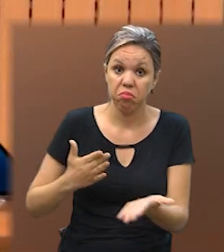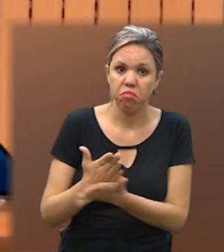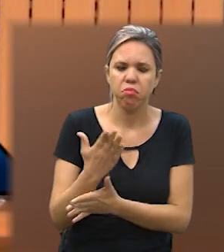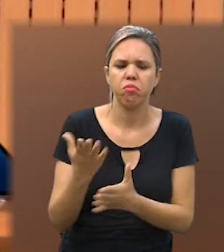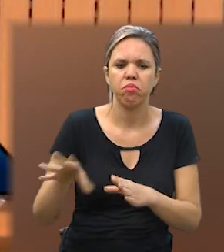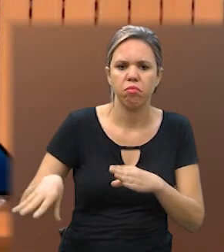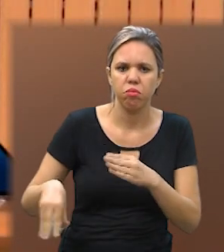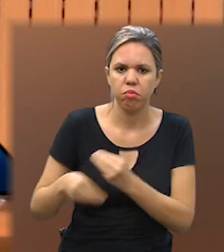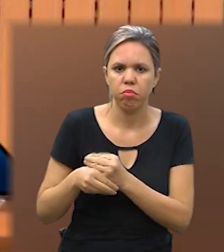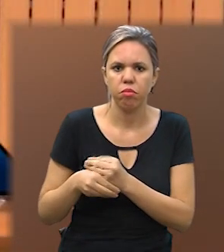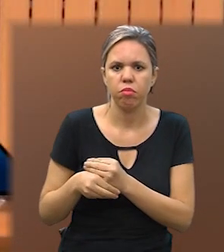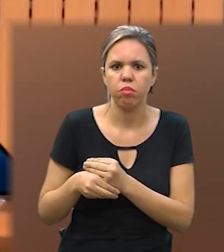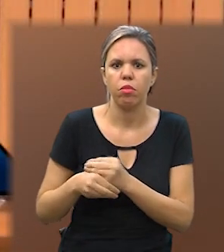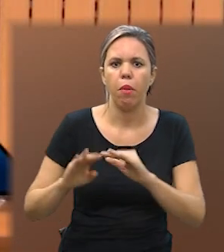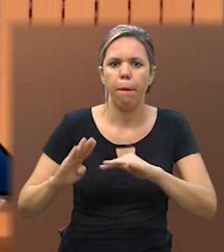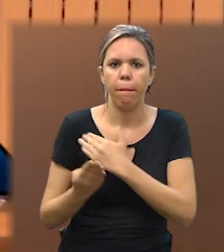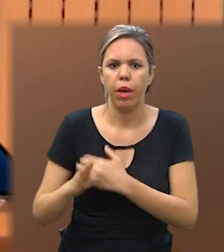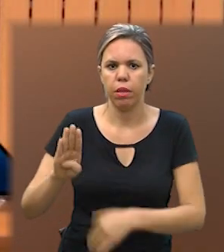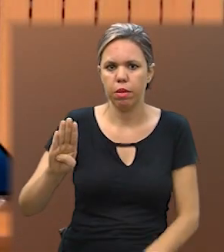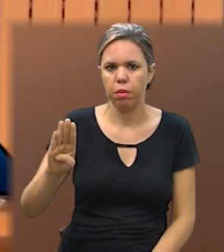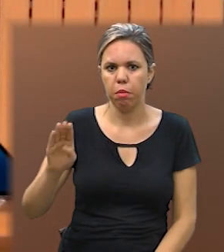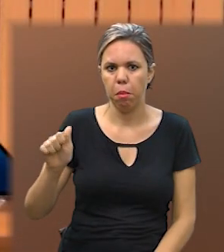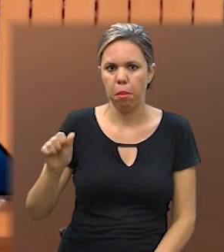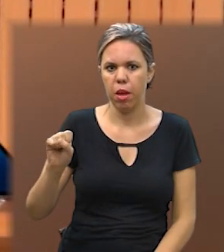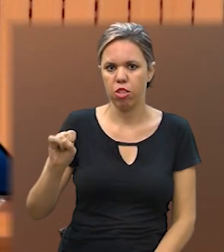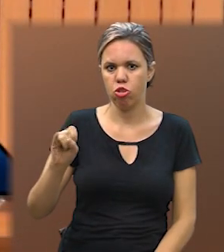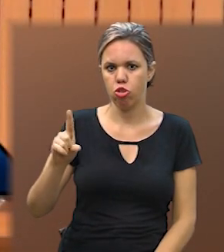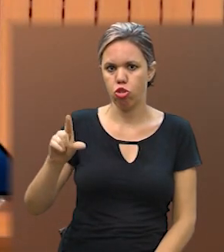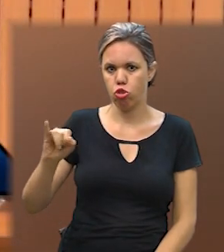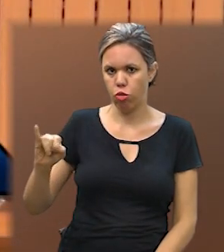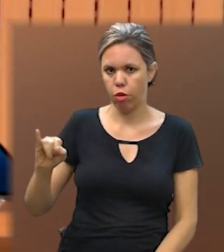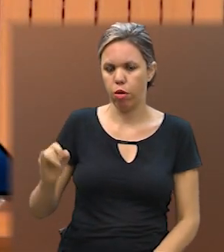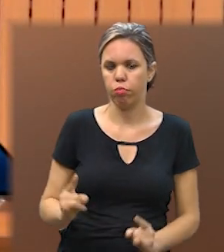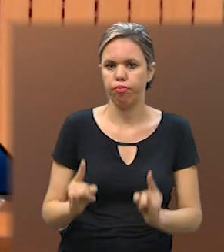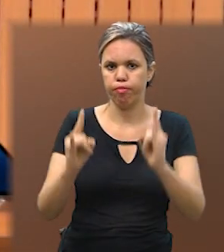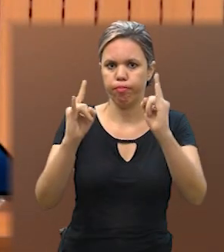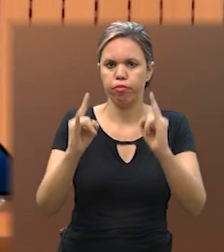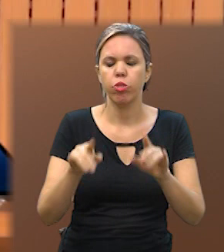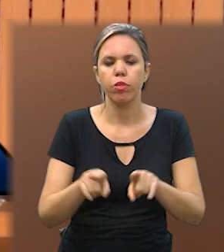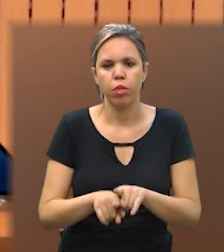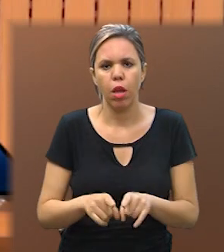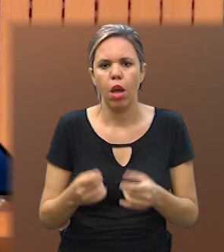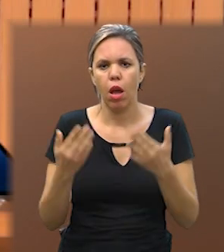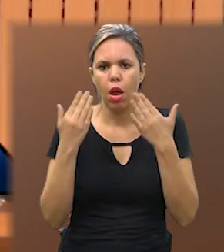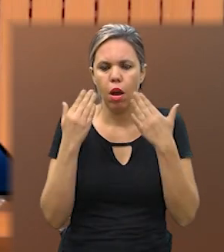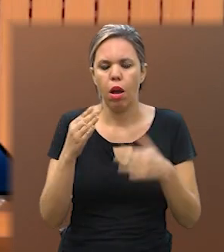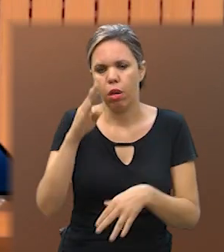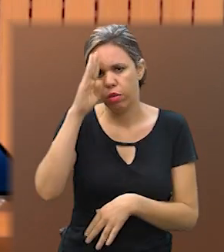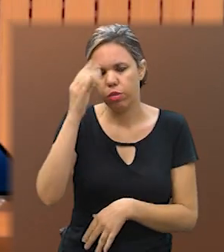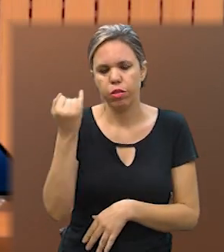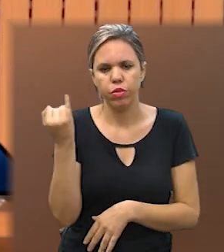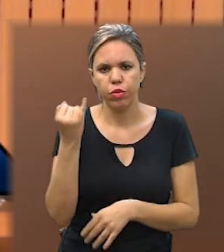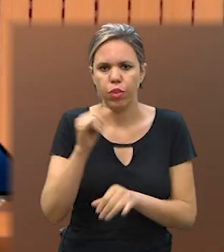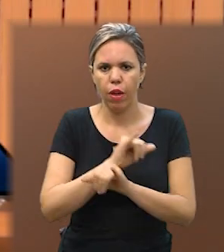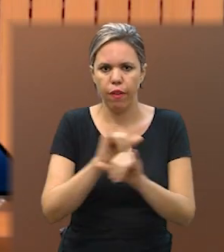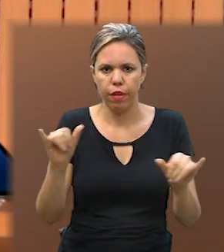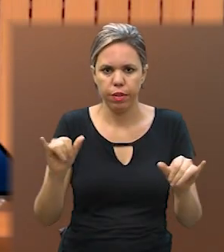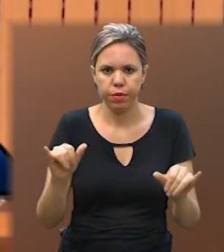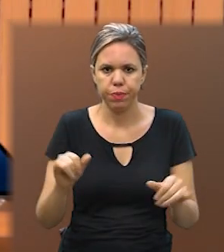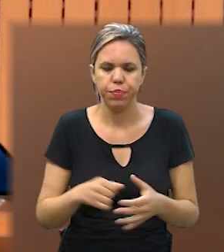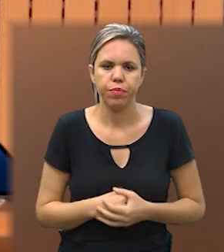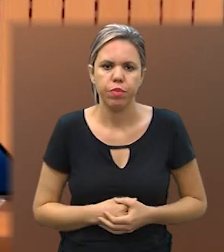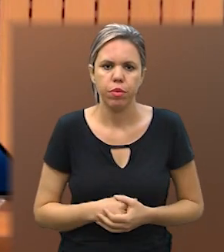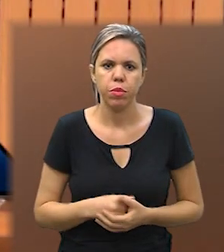se for aprovado, será implantado no Jardim Bassoli. Acho fundamental destacar, reforçar